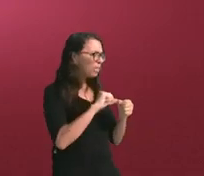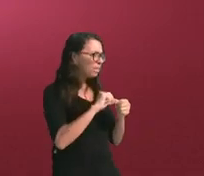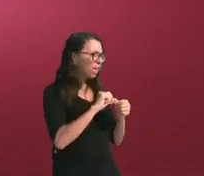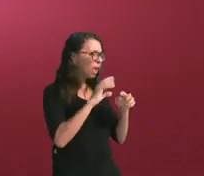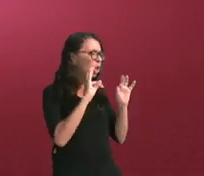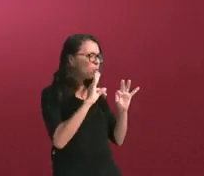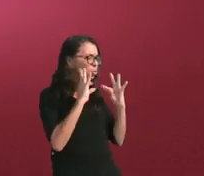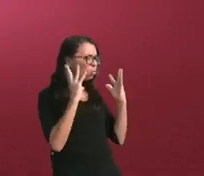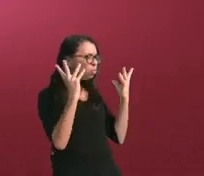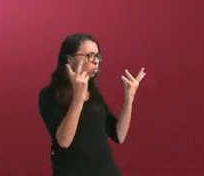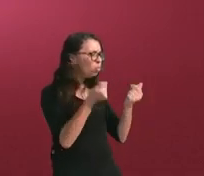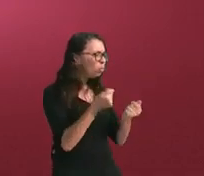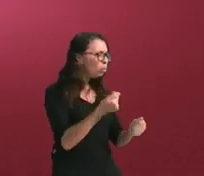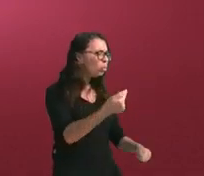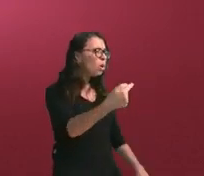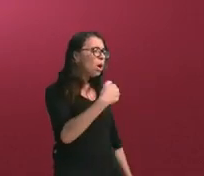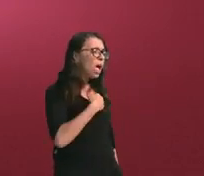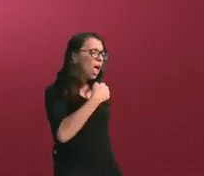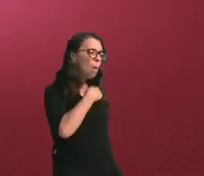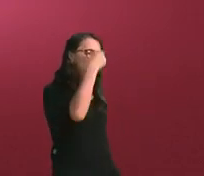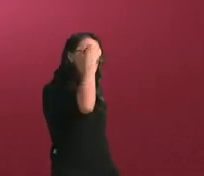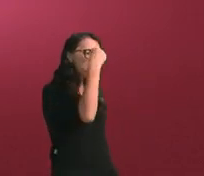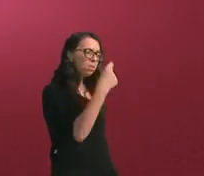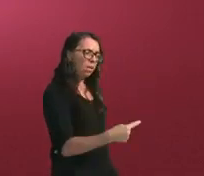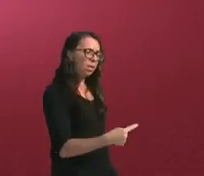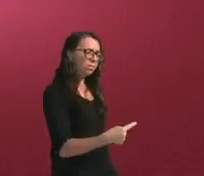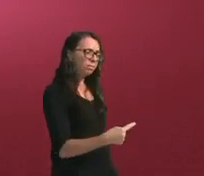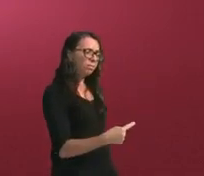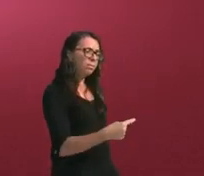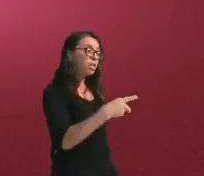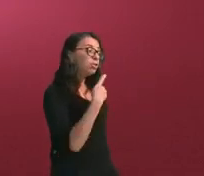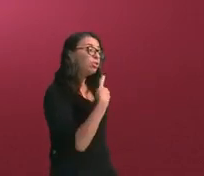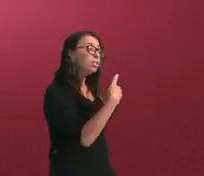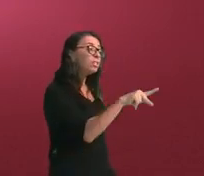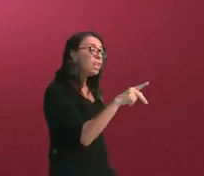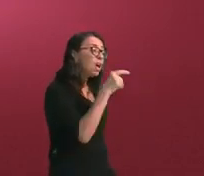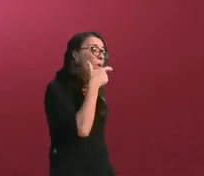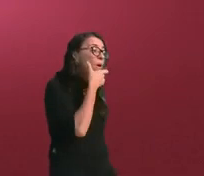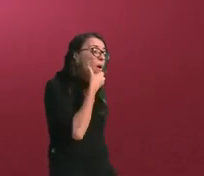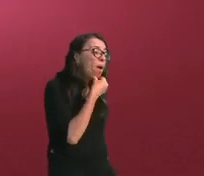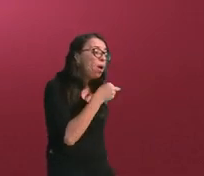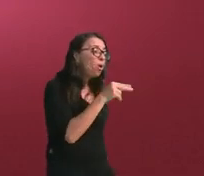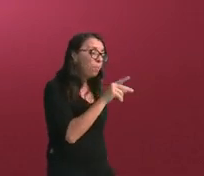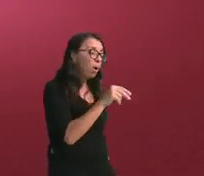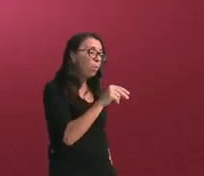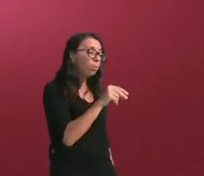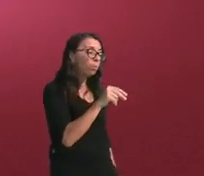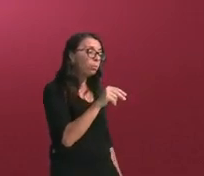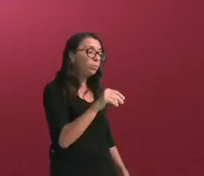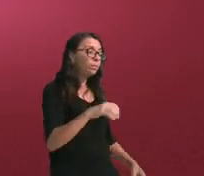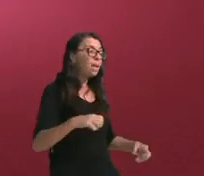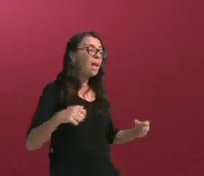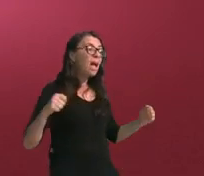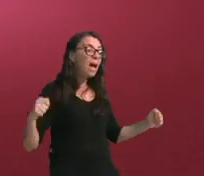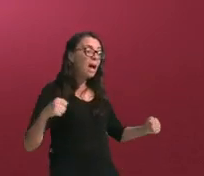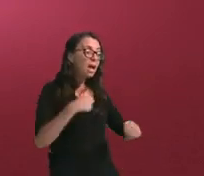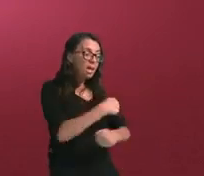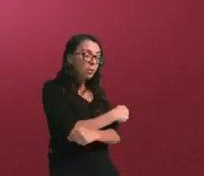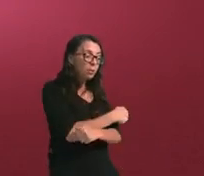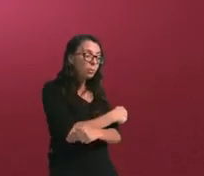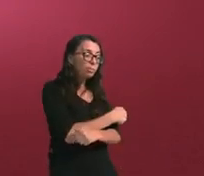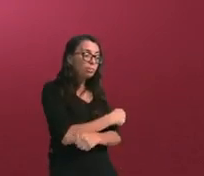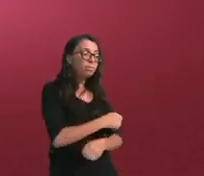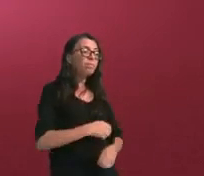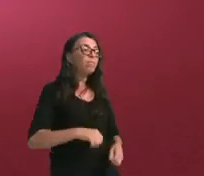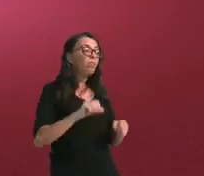Arão, teu irmão, falará a Faraó, para que deixe ir da sua terra